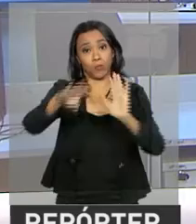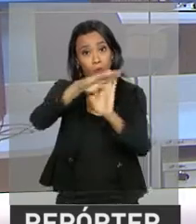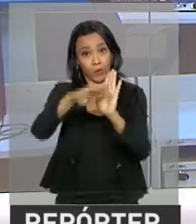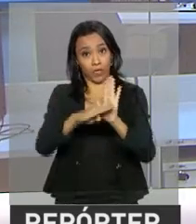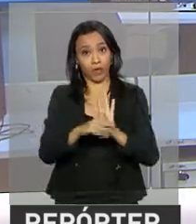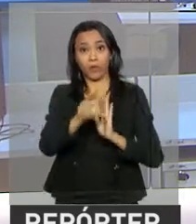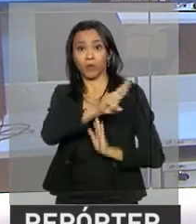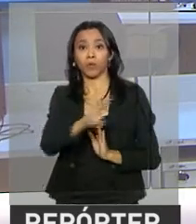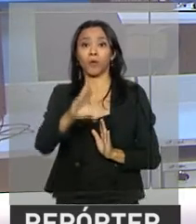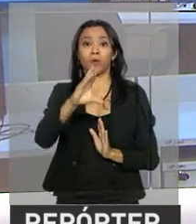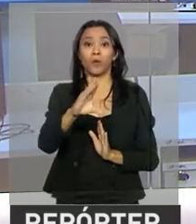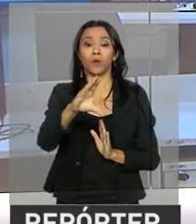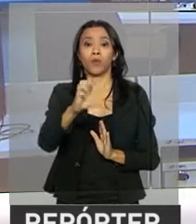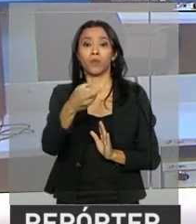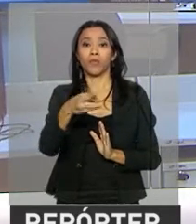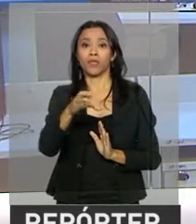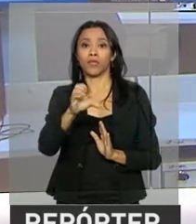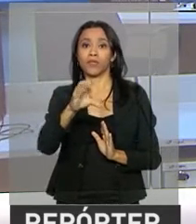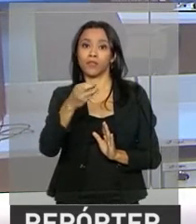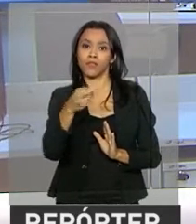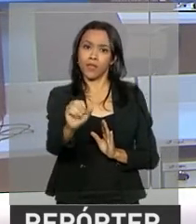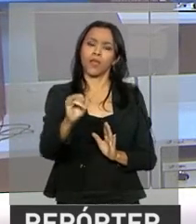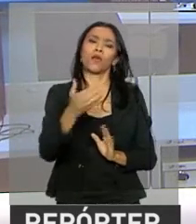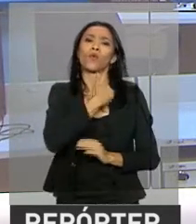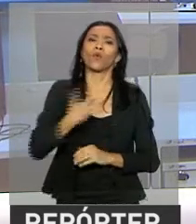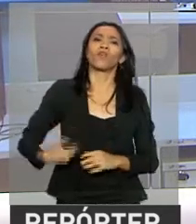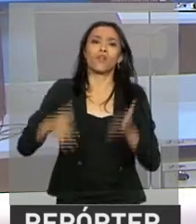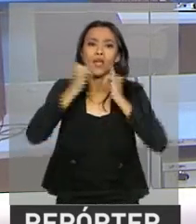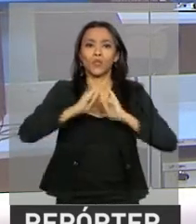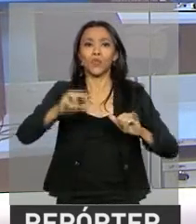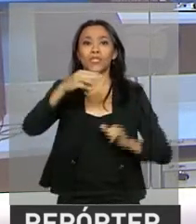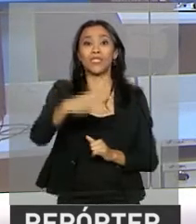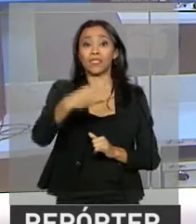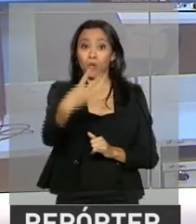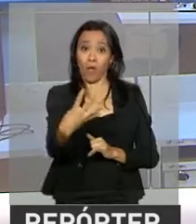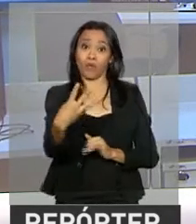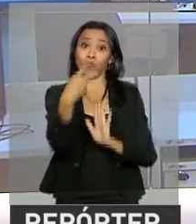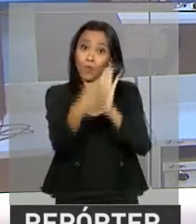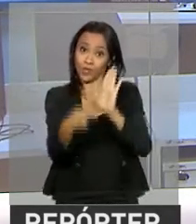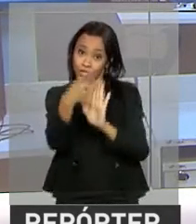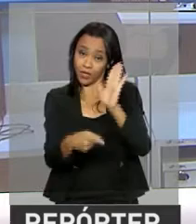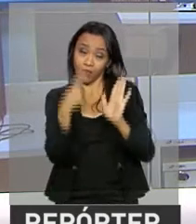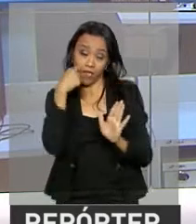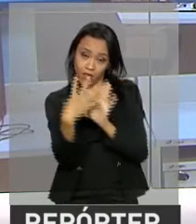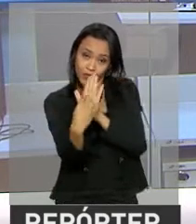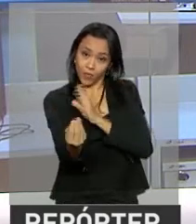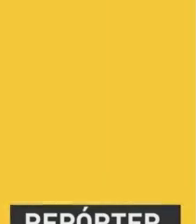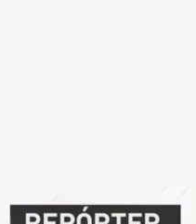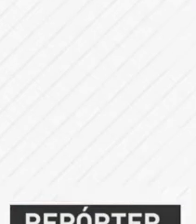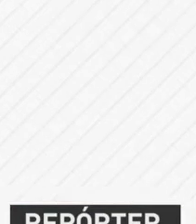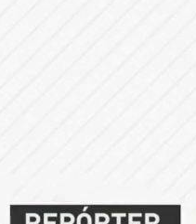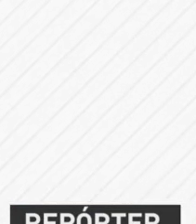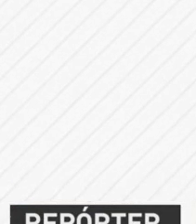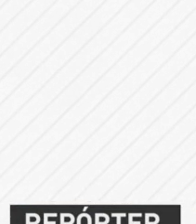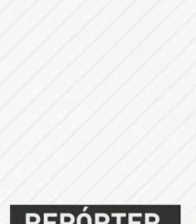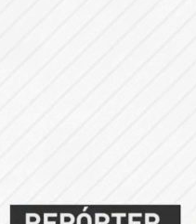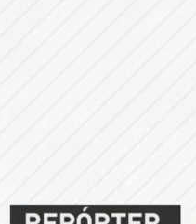Crescer nesta semana, o governo anunciou 34 projetos de concessão e venda. Confira alguns deles.